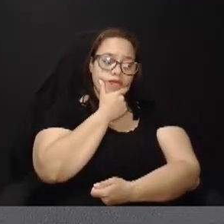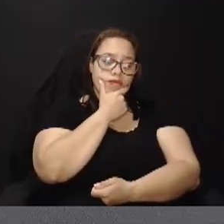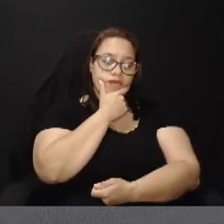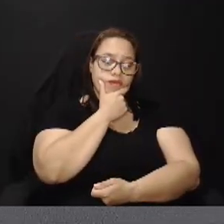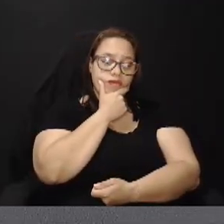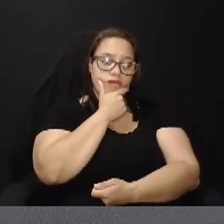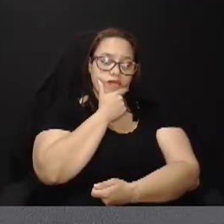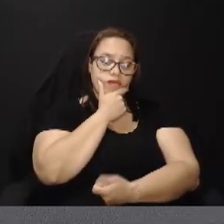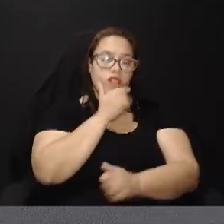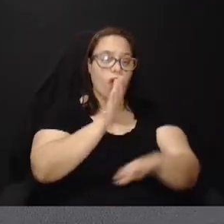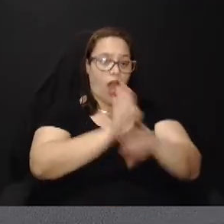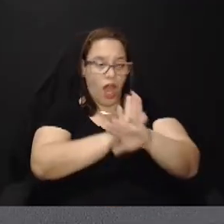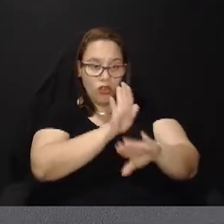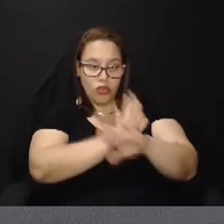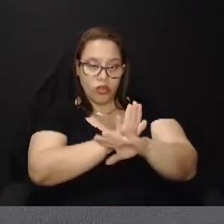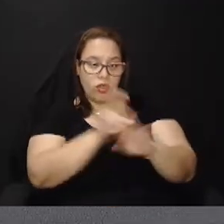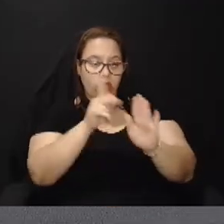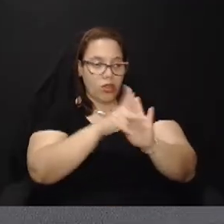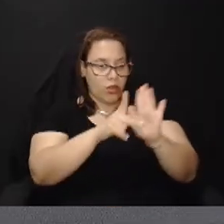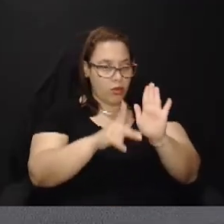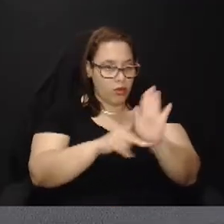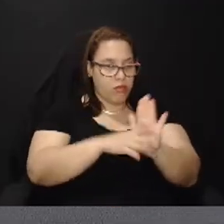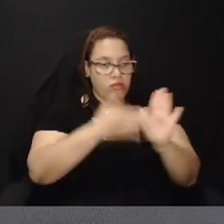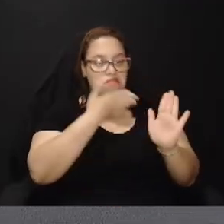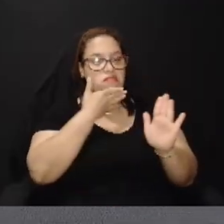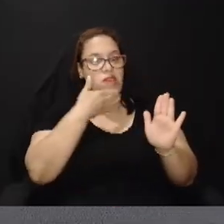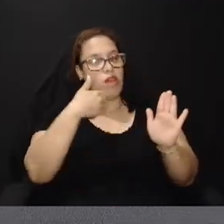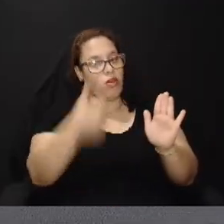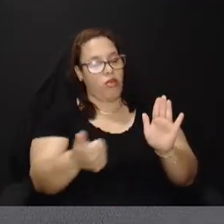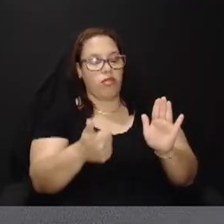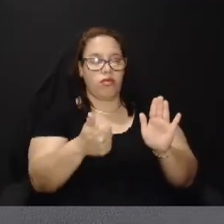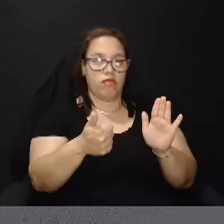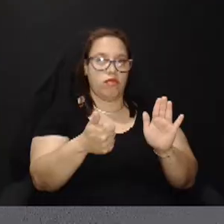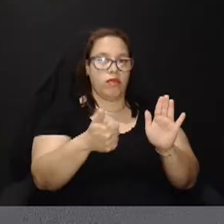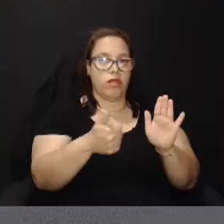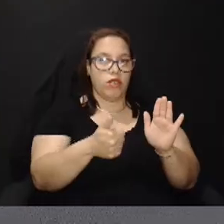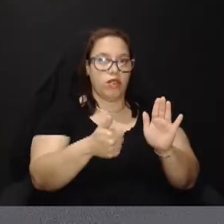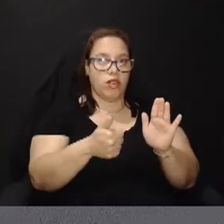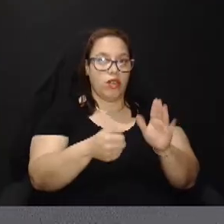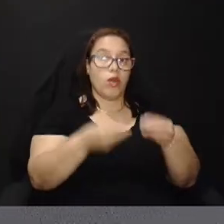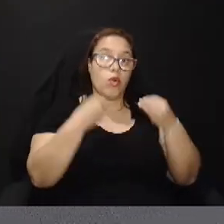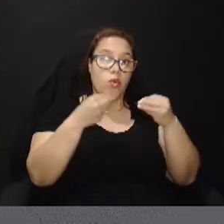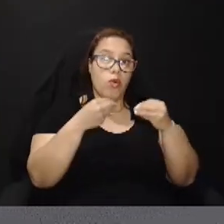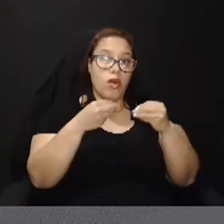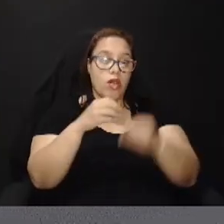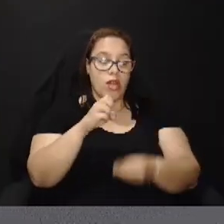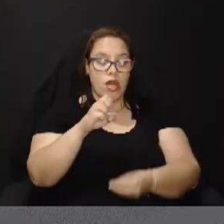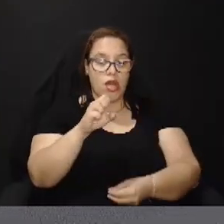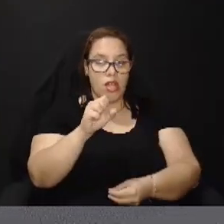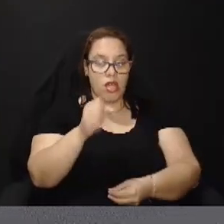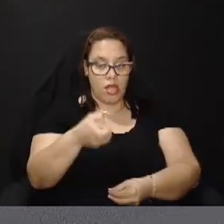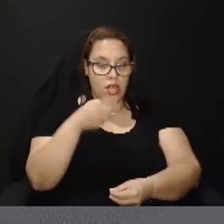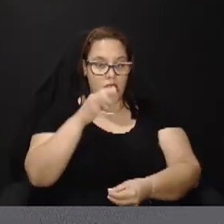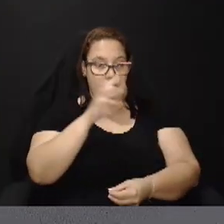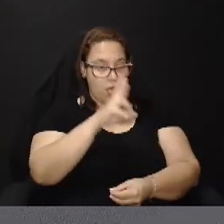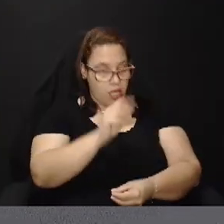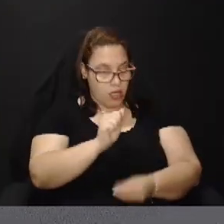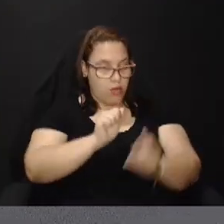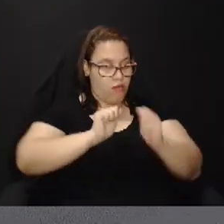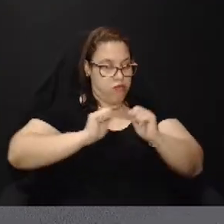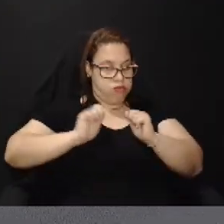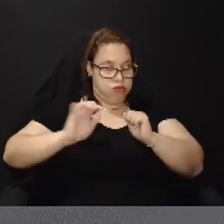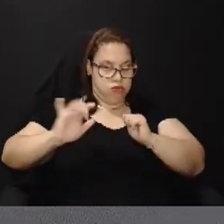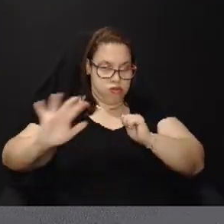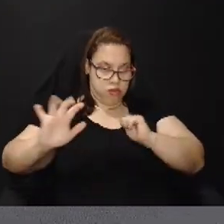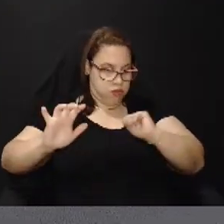ajuda para esse projeto caminhar melhor, talvez colocando como extracurricular, até para a gente conseguir disseminar e trazer